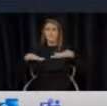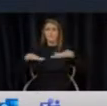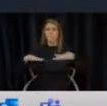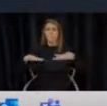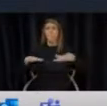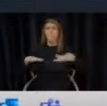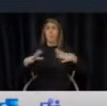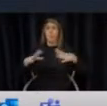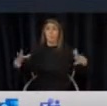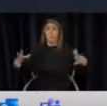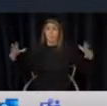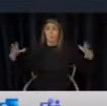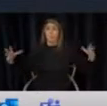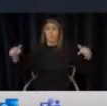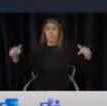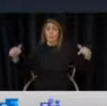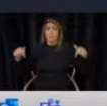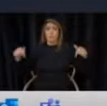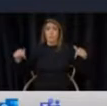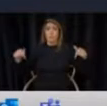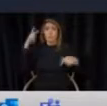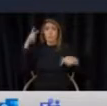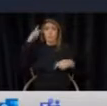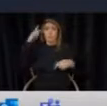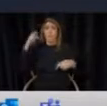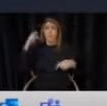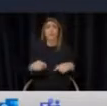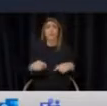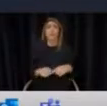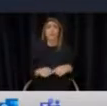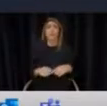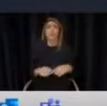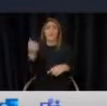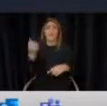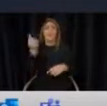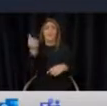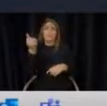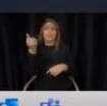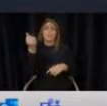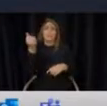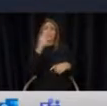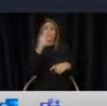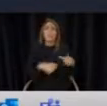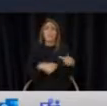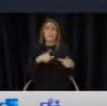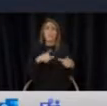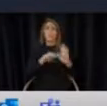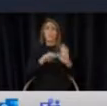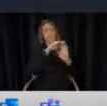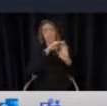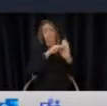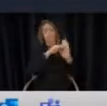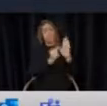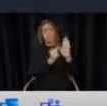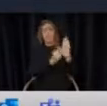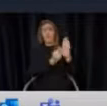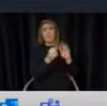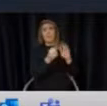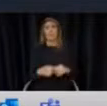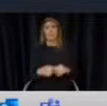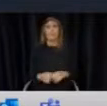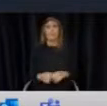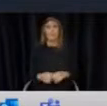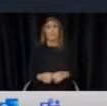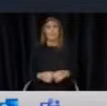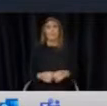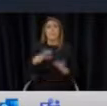maior, nós ocupamos em torno da 6ª posição em número de notificações e de doadores também.